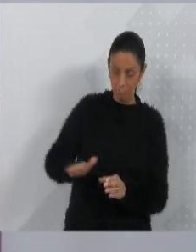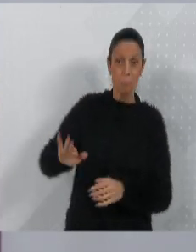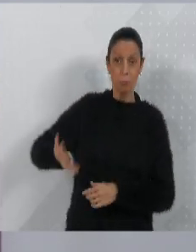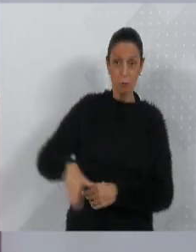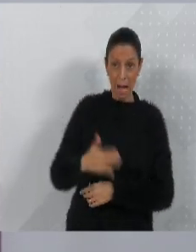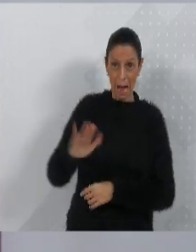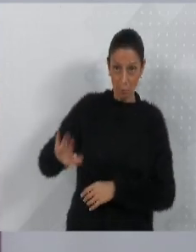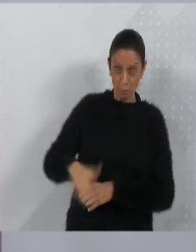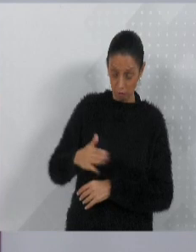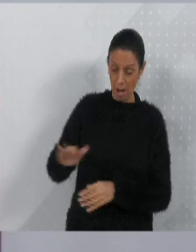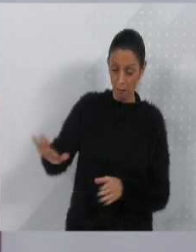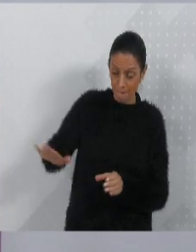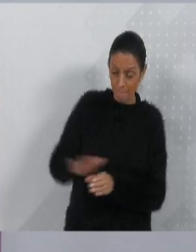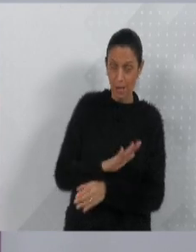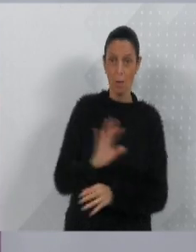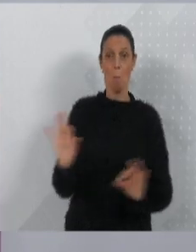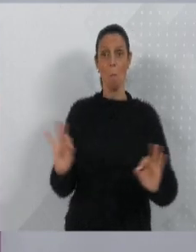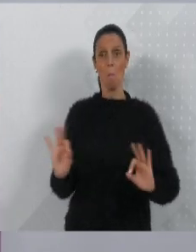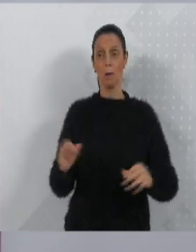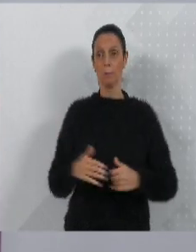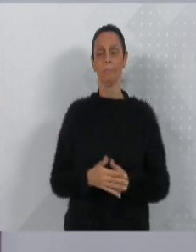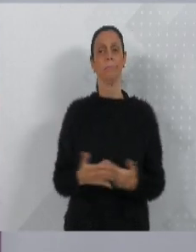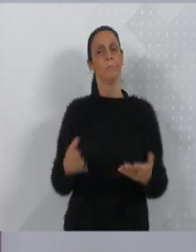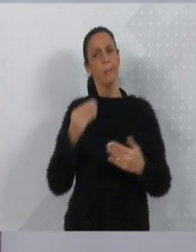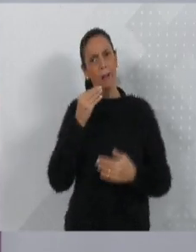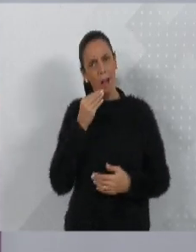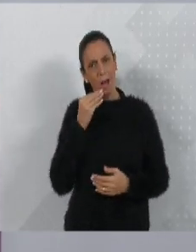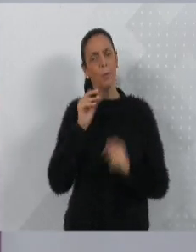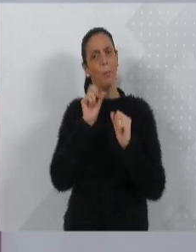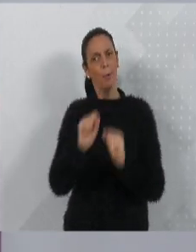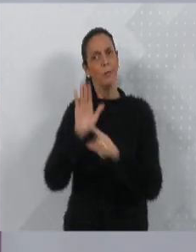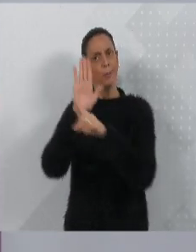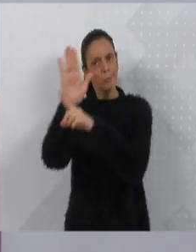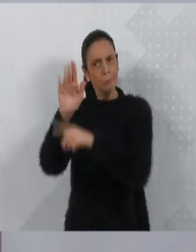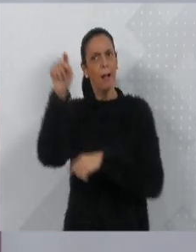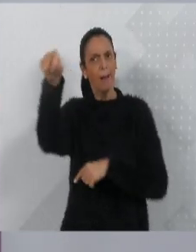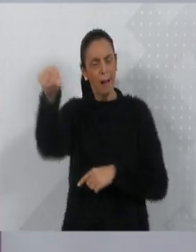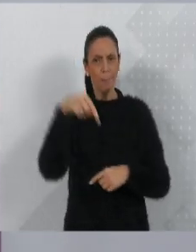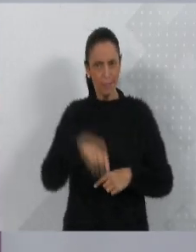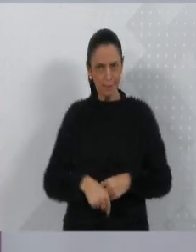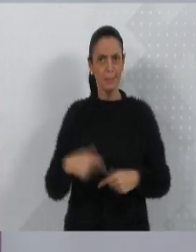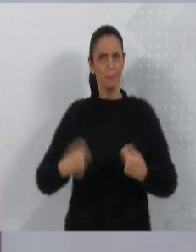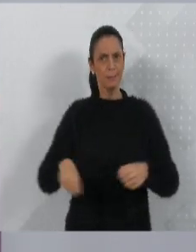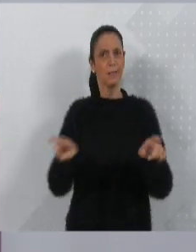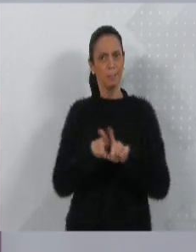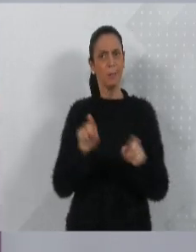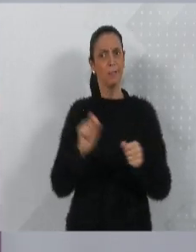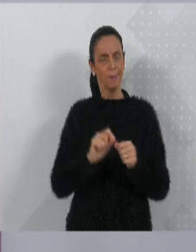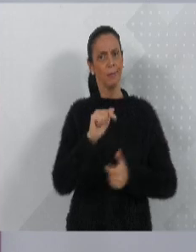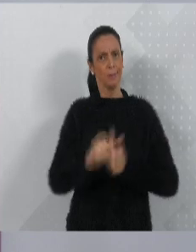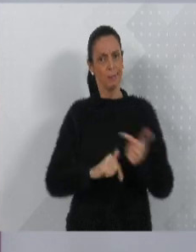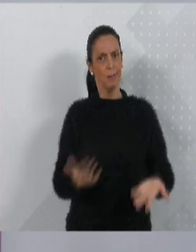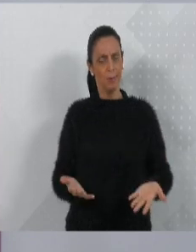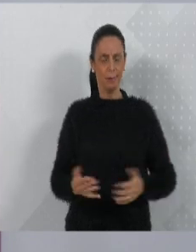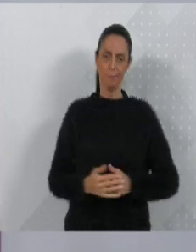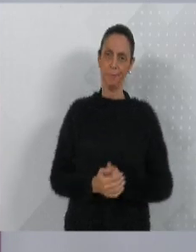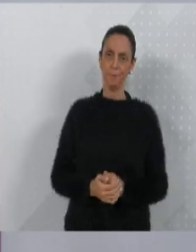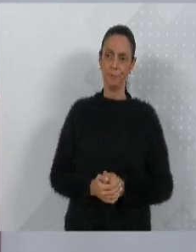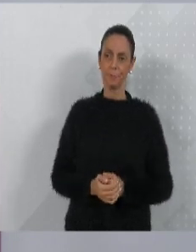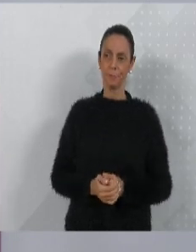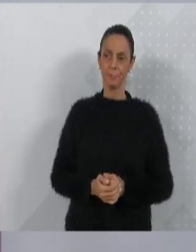Rio Grande do Sul mas não deixar dos problemas da nossa cidade ali vamos lá pra primeira foto aí